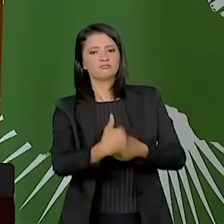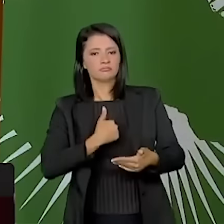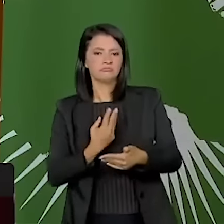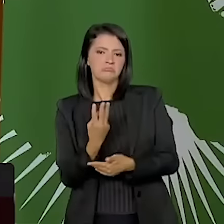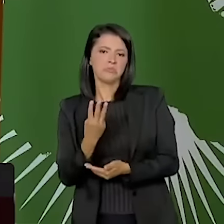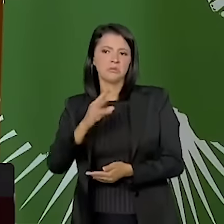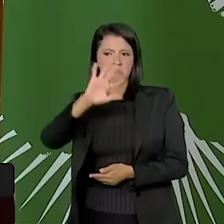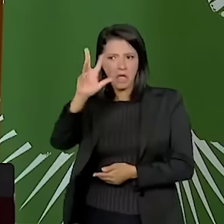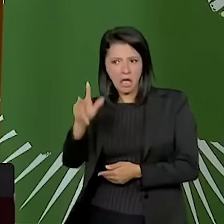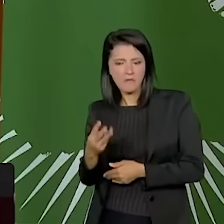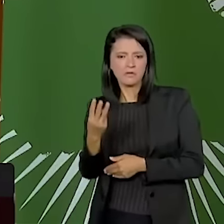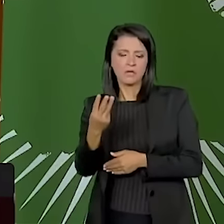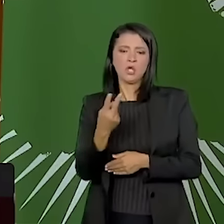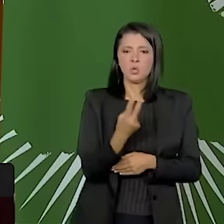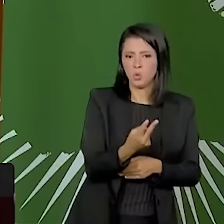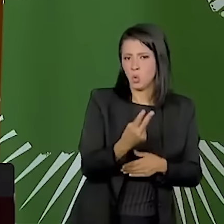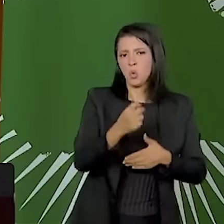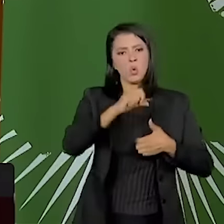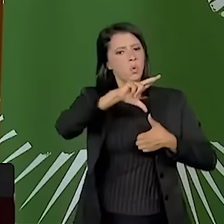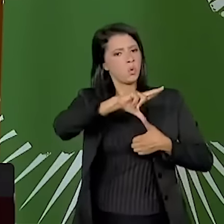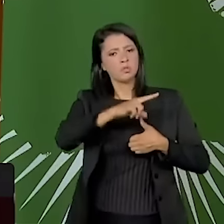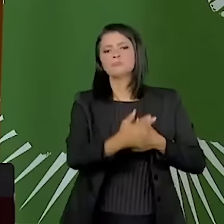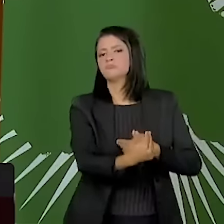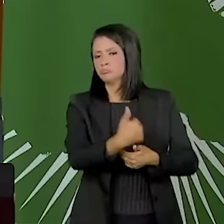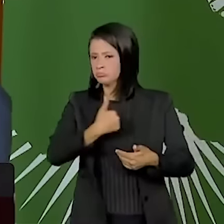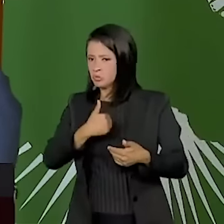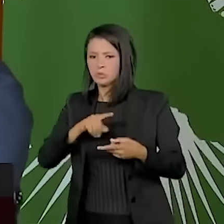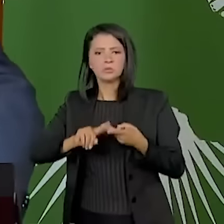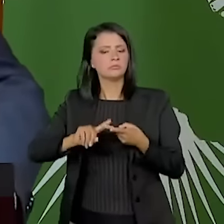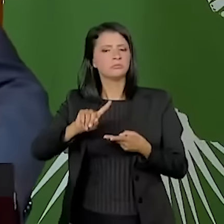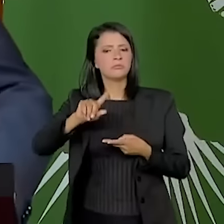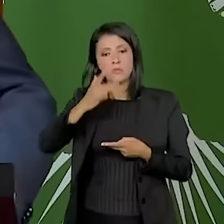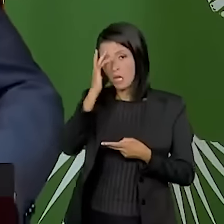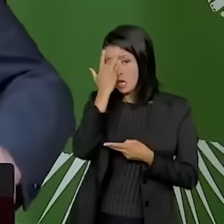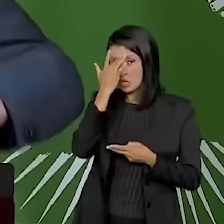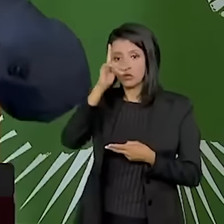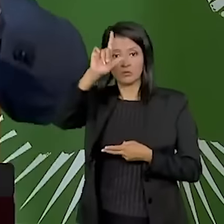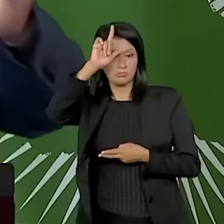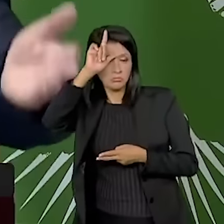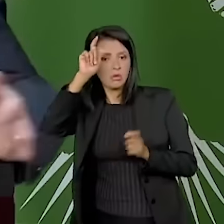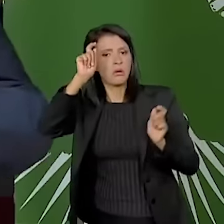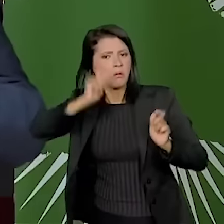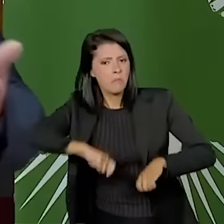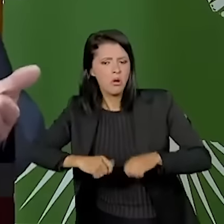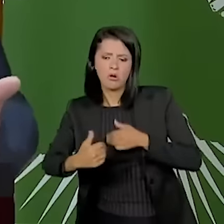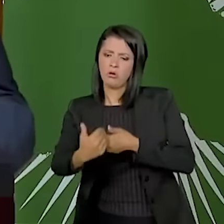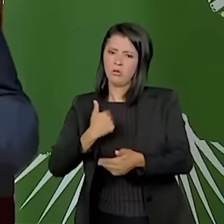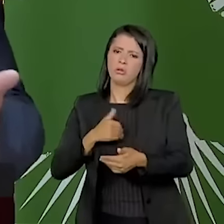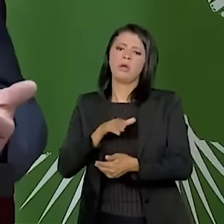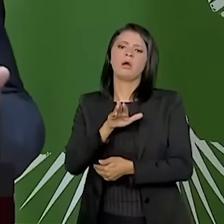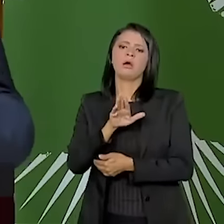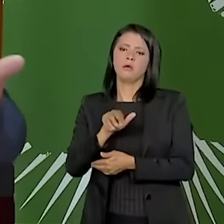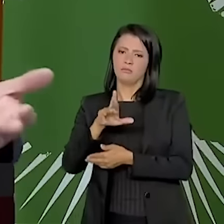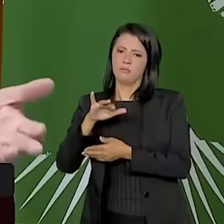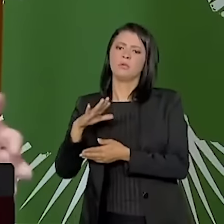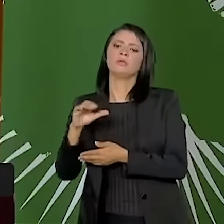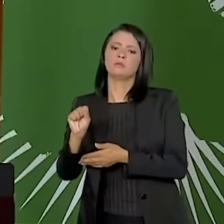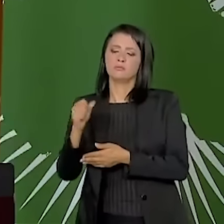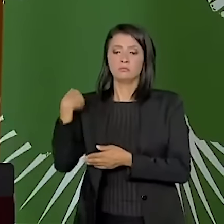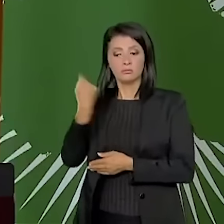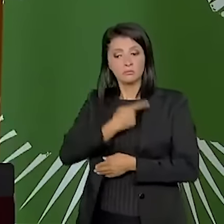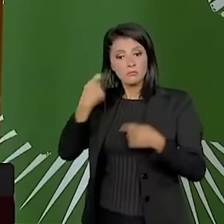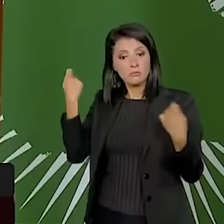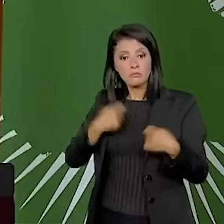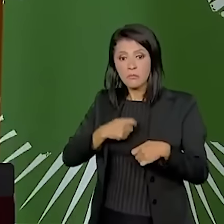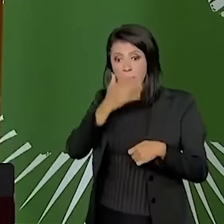da África, pode ter 2 da América Latina, pode ter a Índia, pode ter a Alemanha, sabe? Pode ter o Japão. Ou seja, nós precisamos colocar